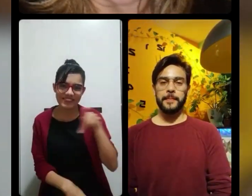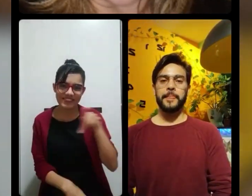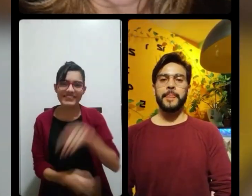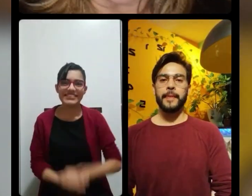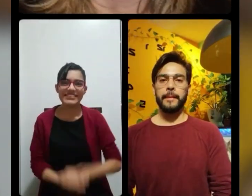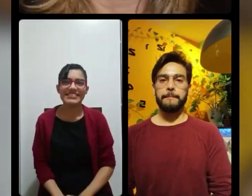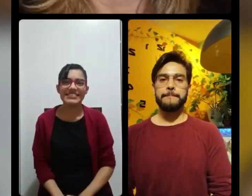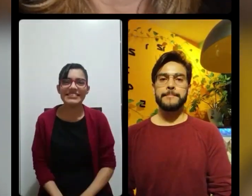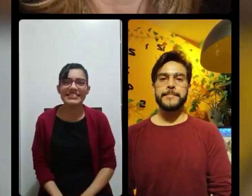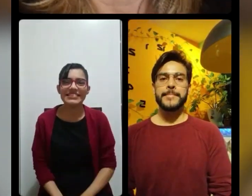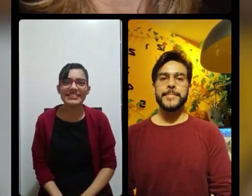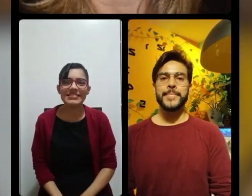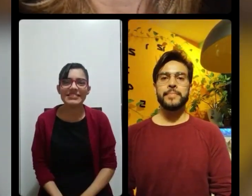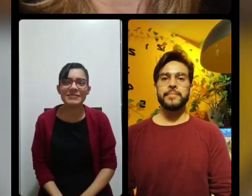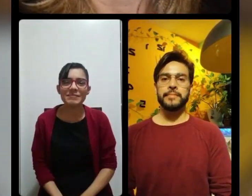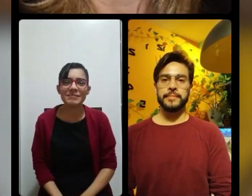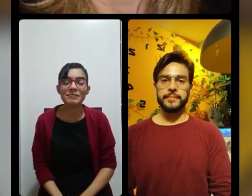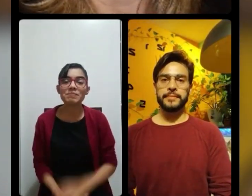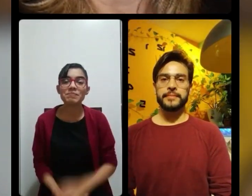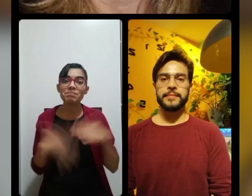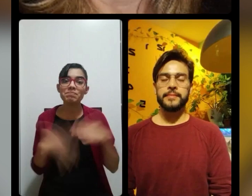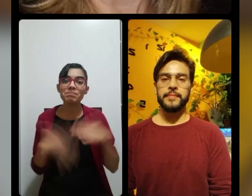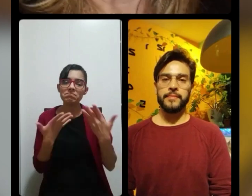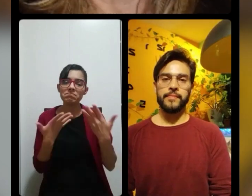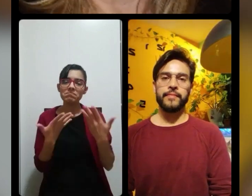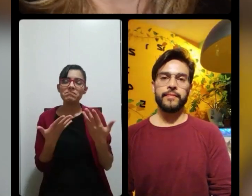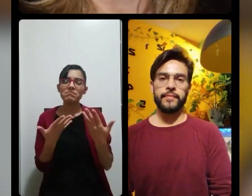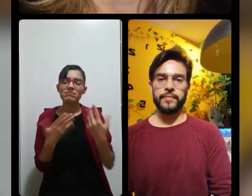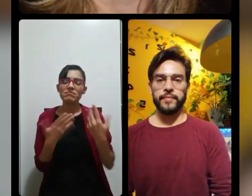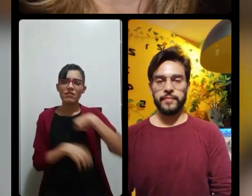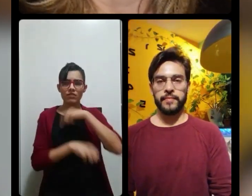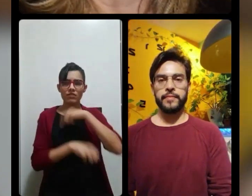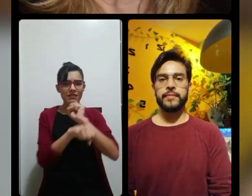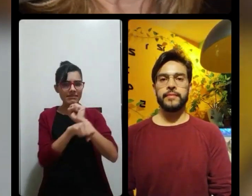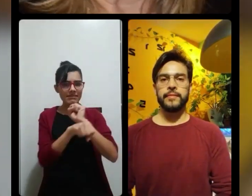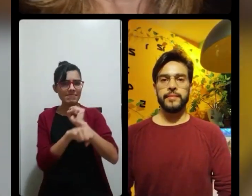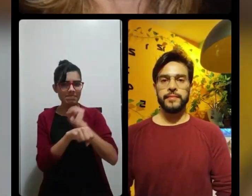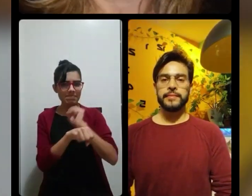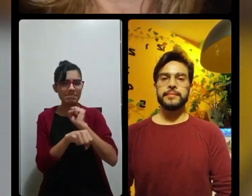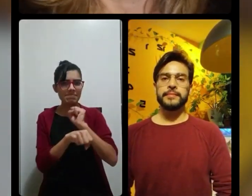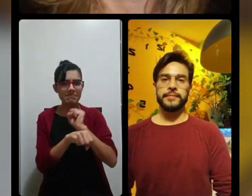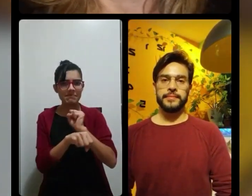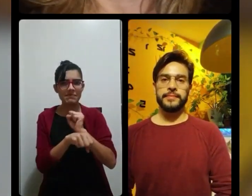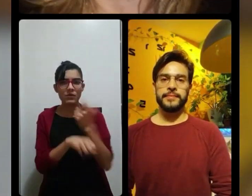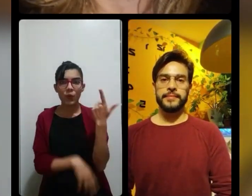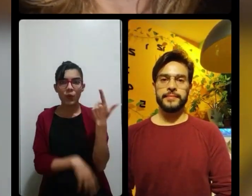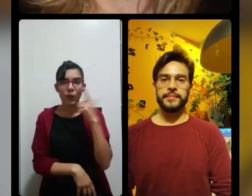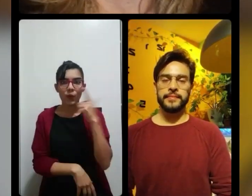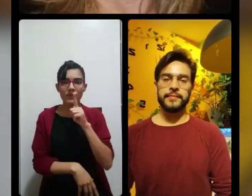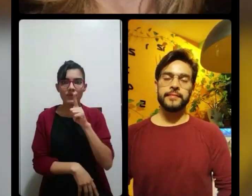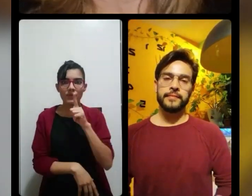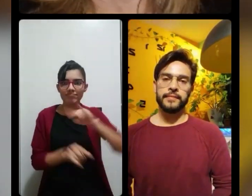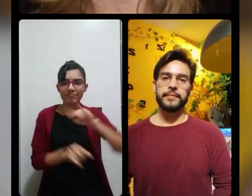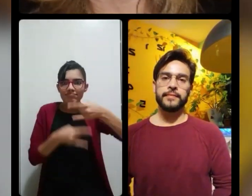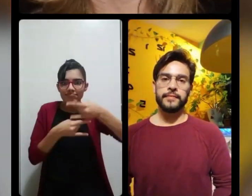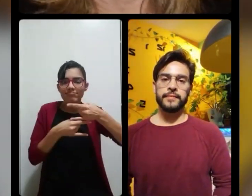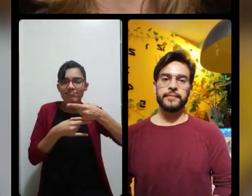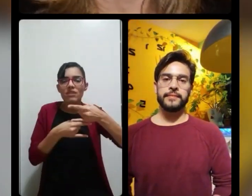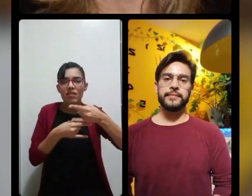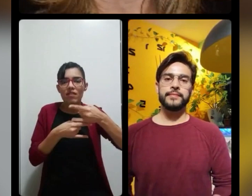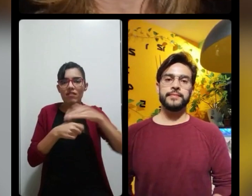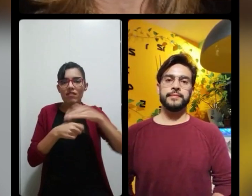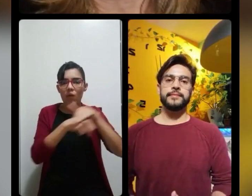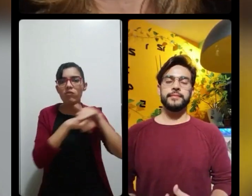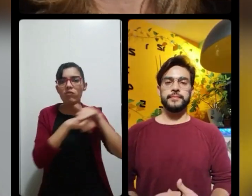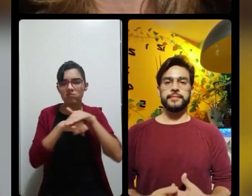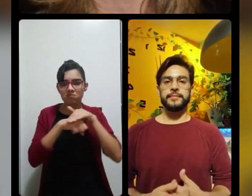aqui aguardando é, conseguir essa conexão para iniciar a nossa live. Nós já estamos